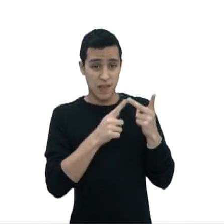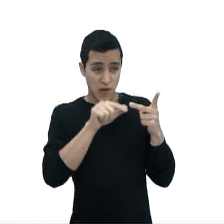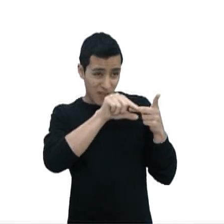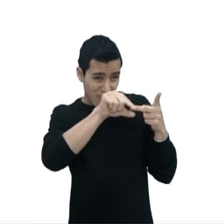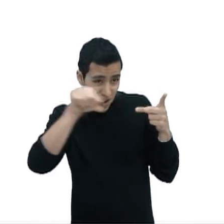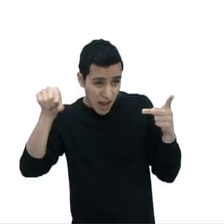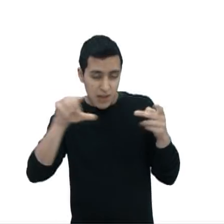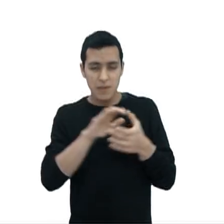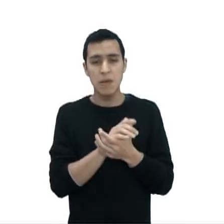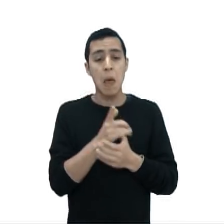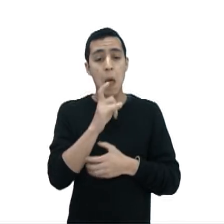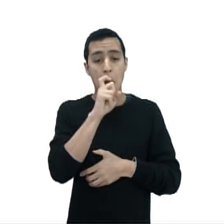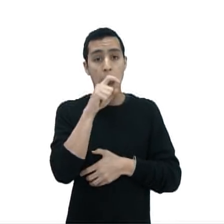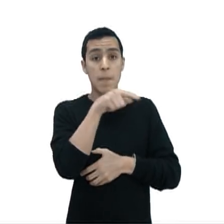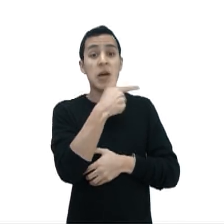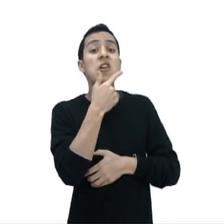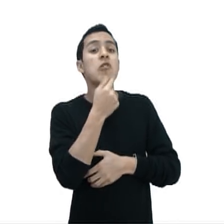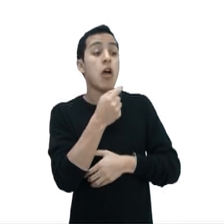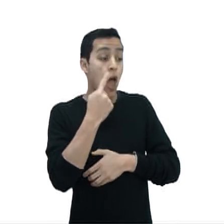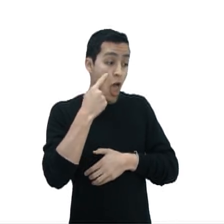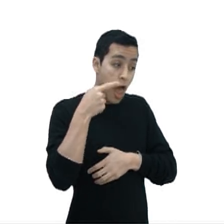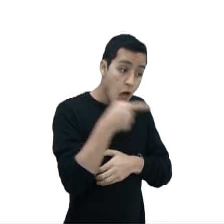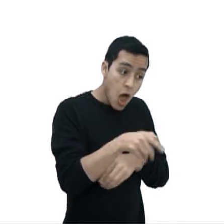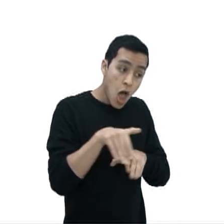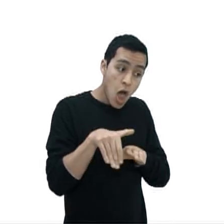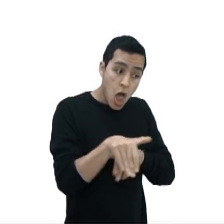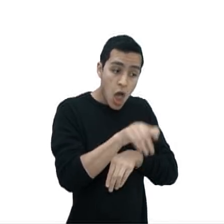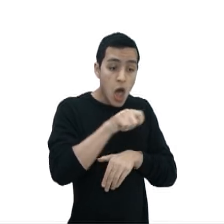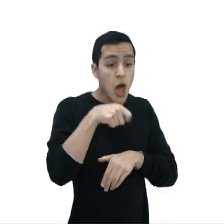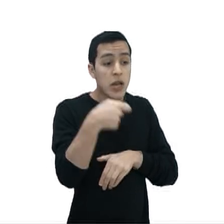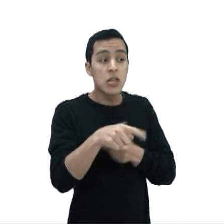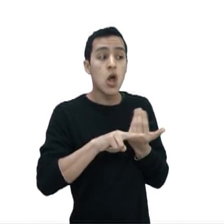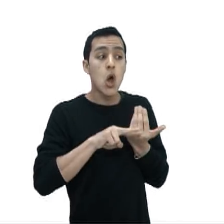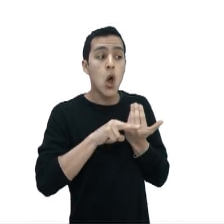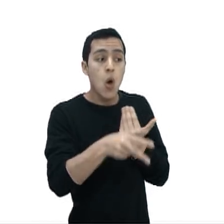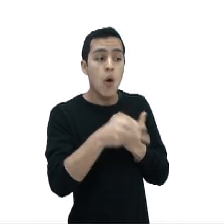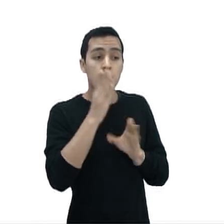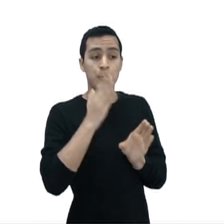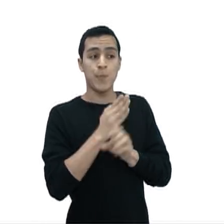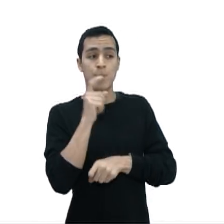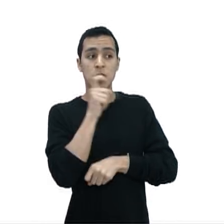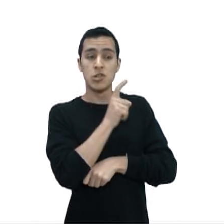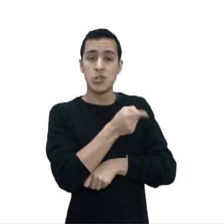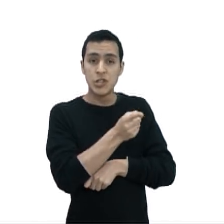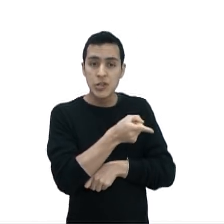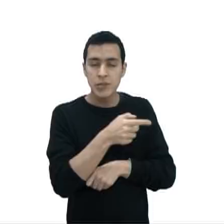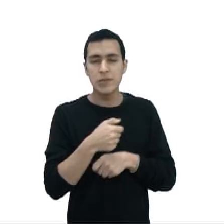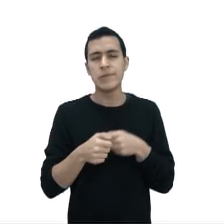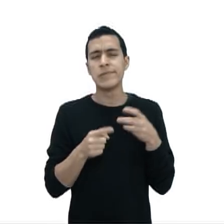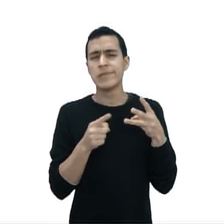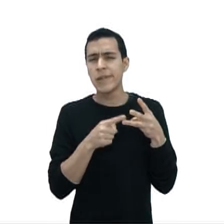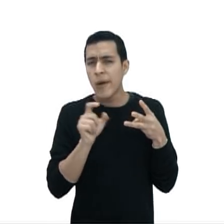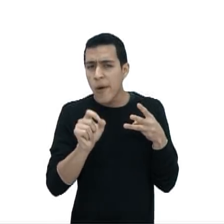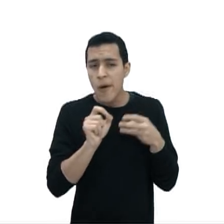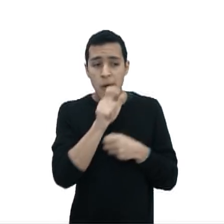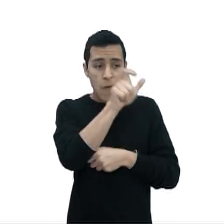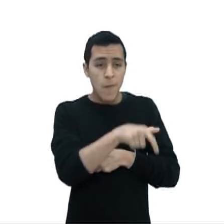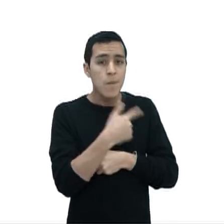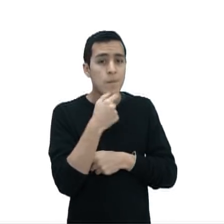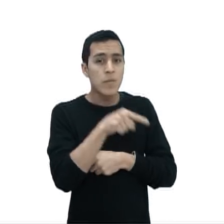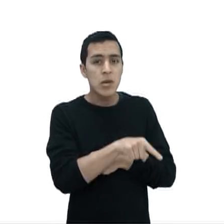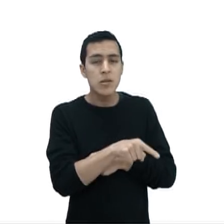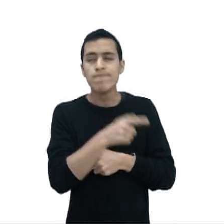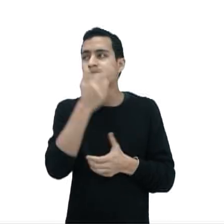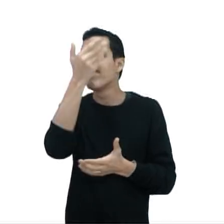frase, o pai do garoto o alerta quanto às consequências do ato de mentir. Terceira, Filipe deixa